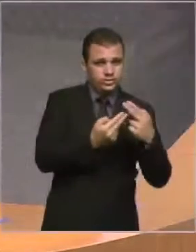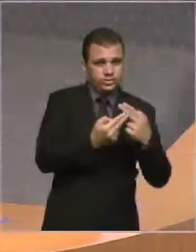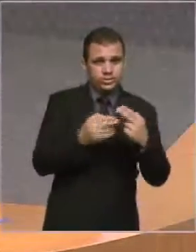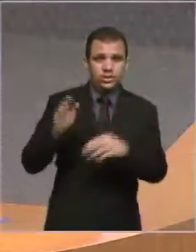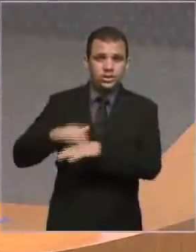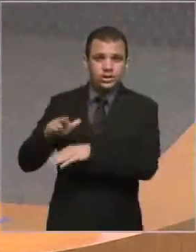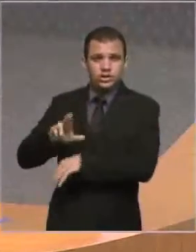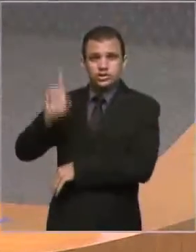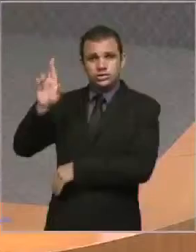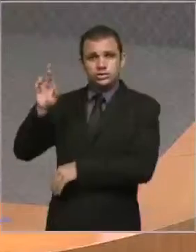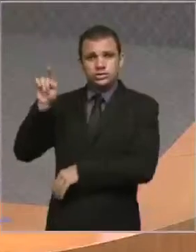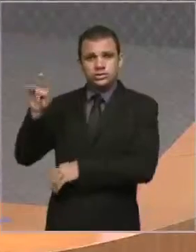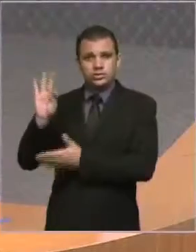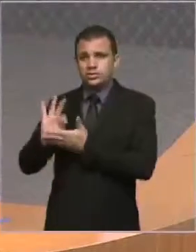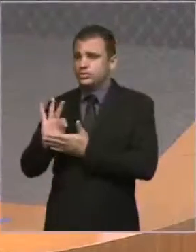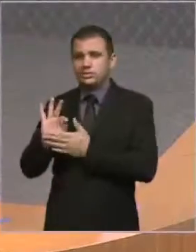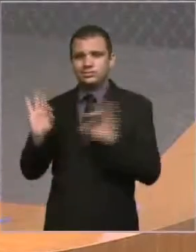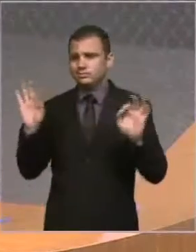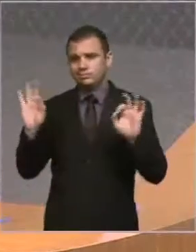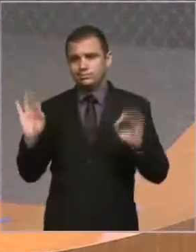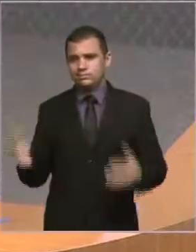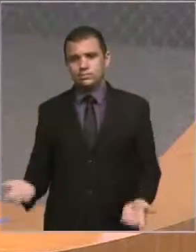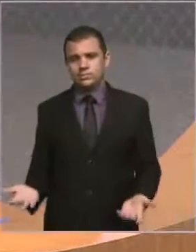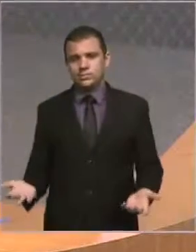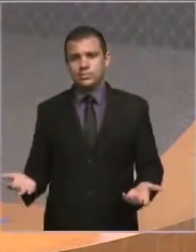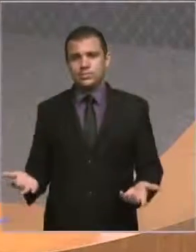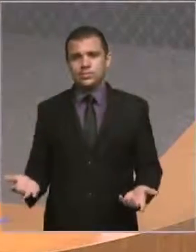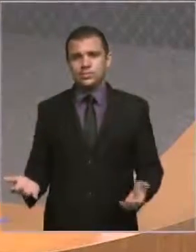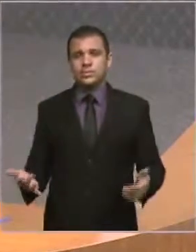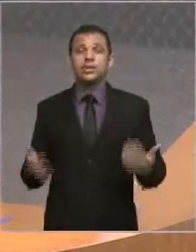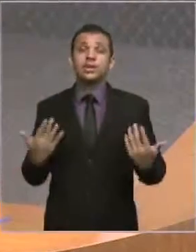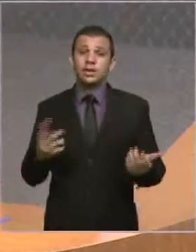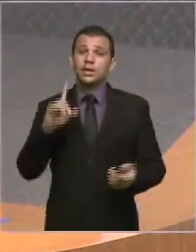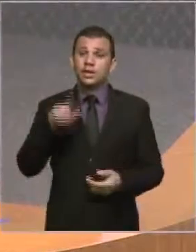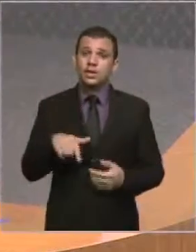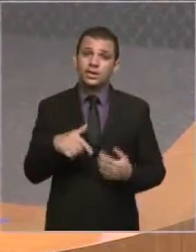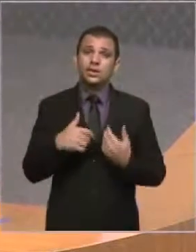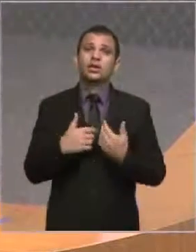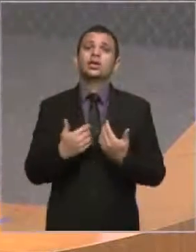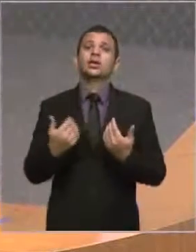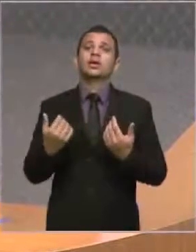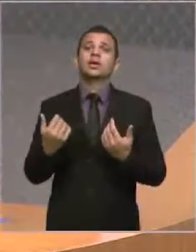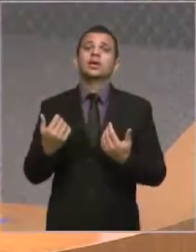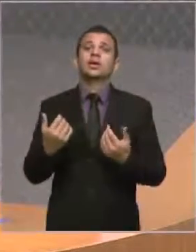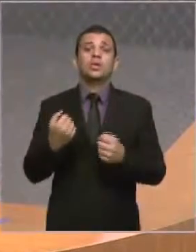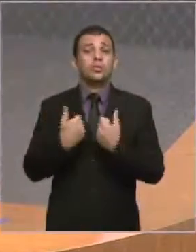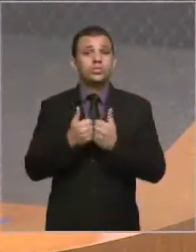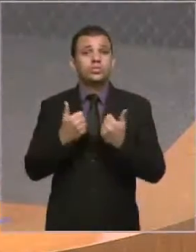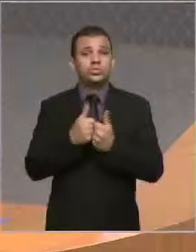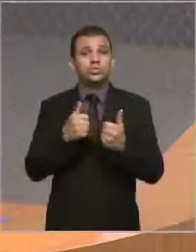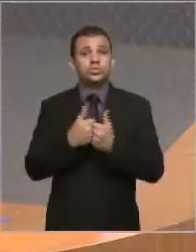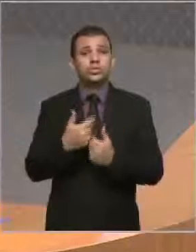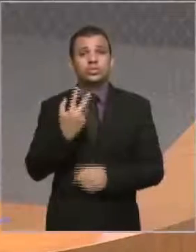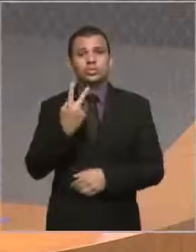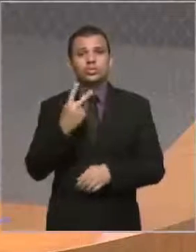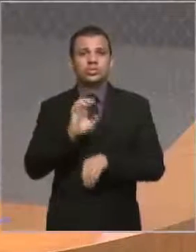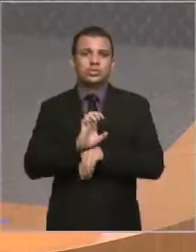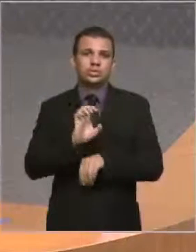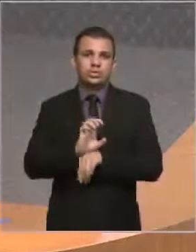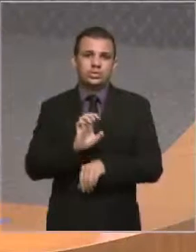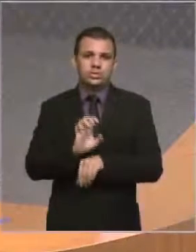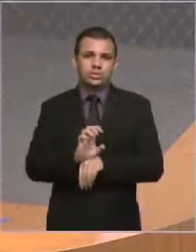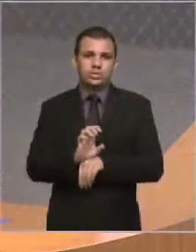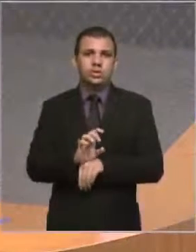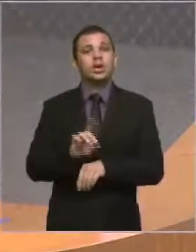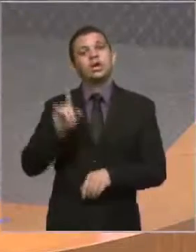Teresina. Por ser um transporte interestadual envolvendo dois estados, ele é regulado